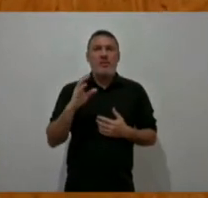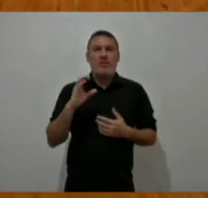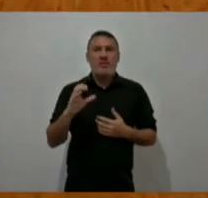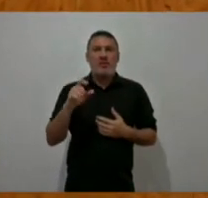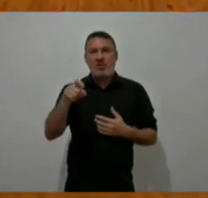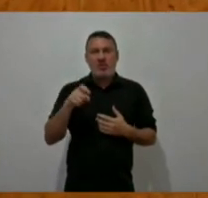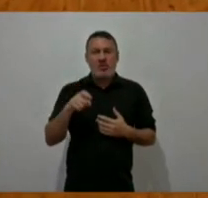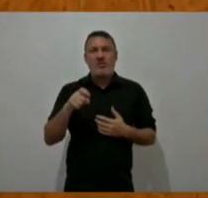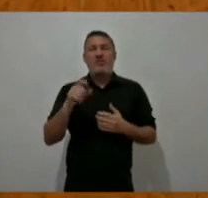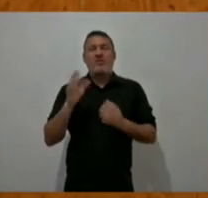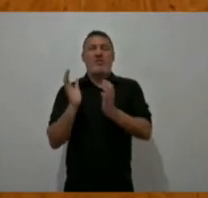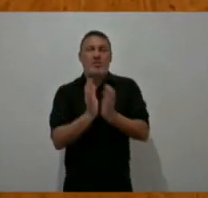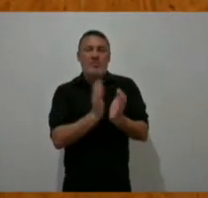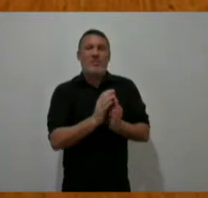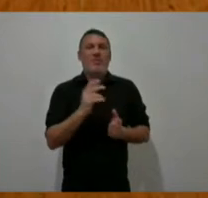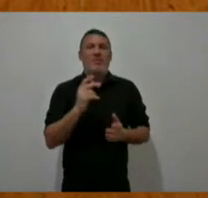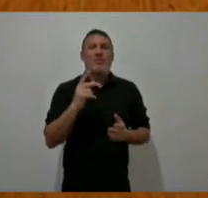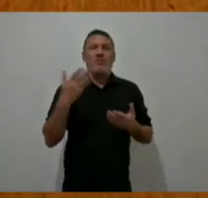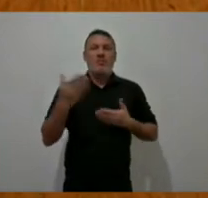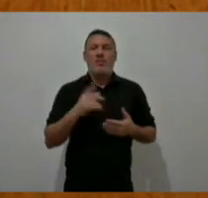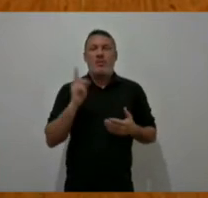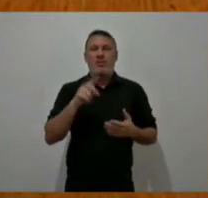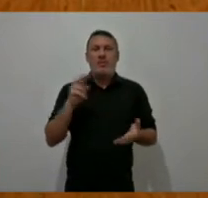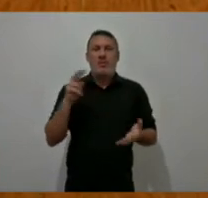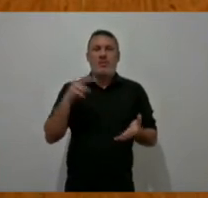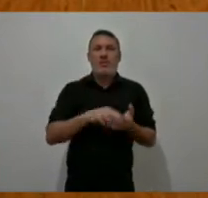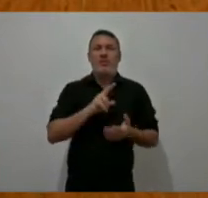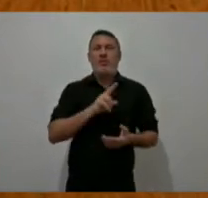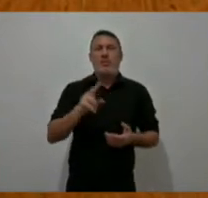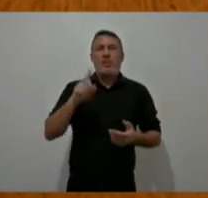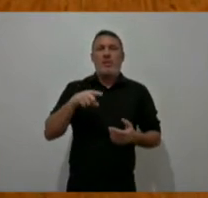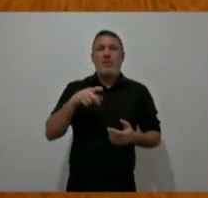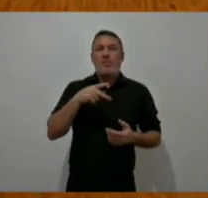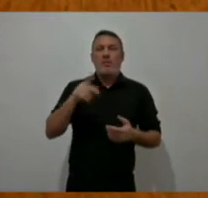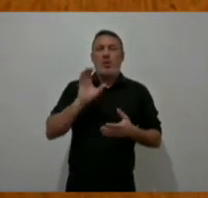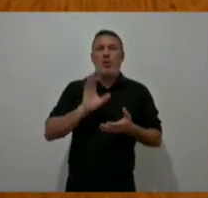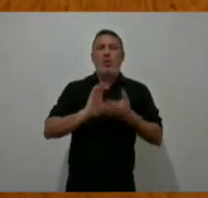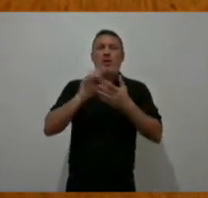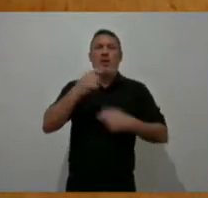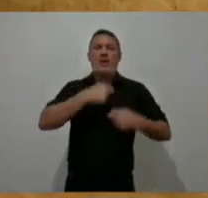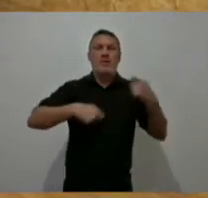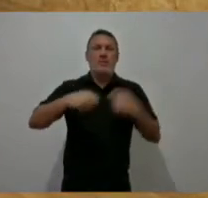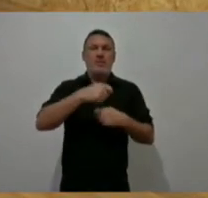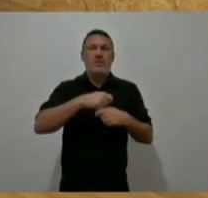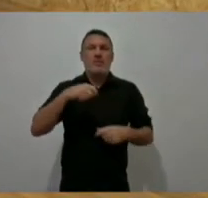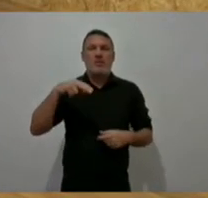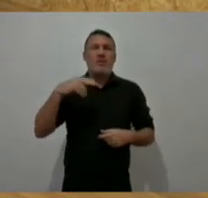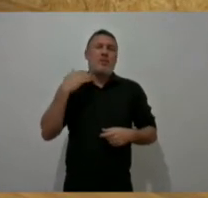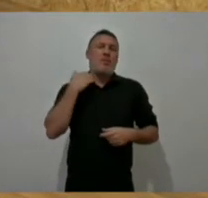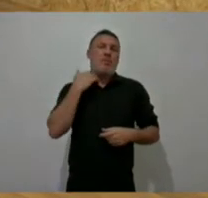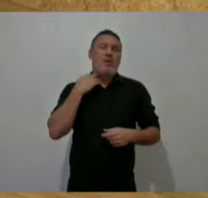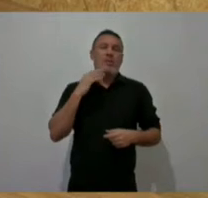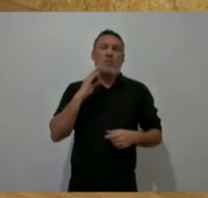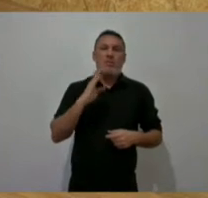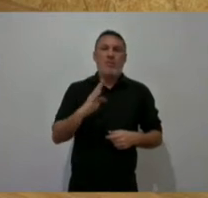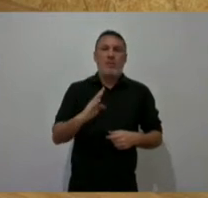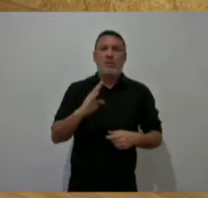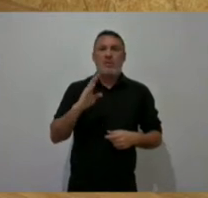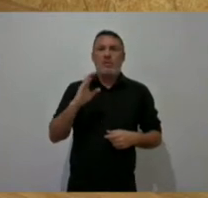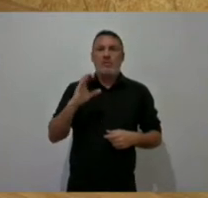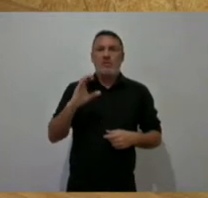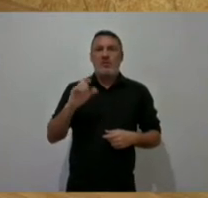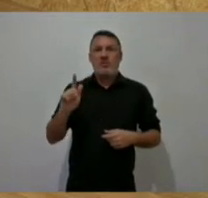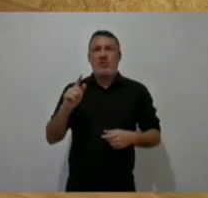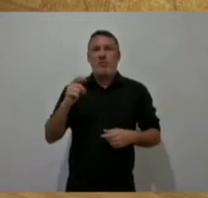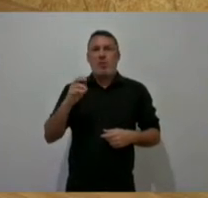Peter. Convido agora Nelson Jobim, presidente do Conselho de Administração do Banco BTG Pactual, o governador Renato Casagrande, governador do